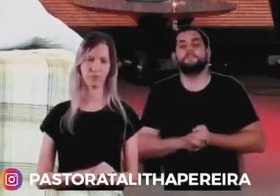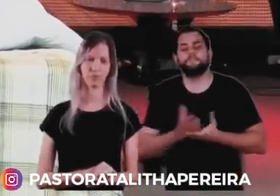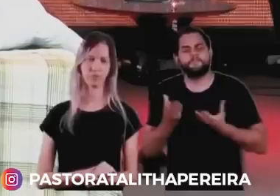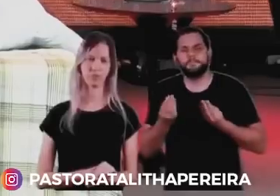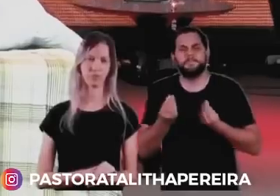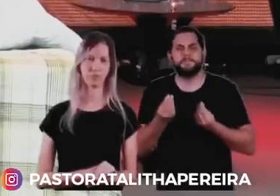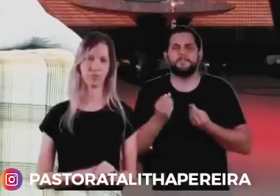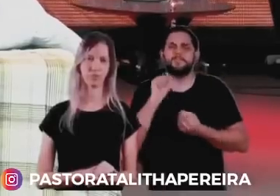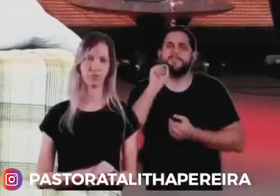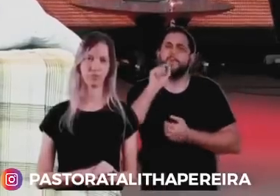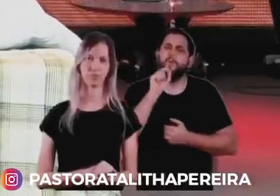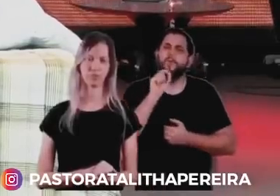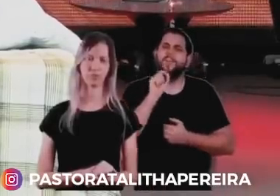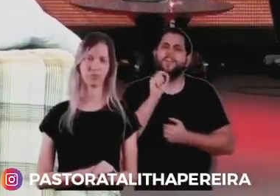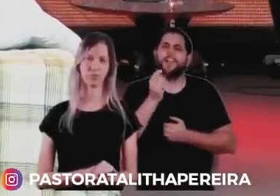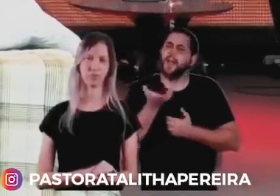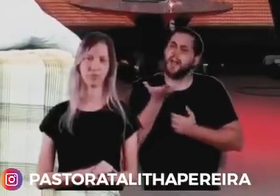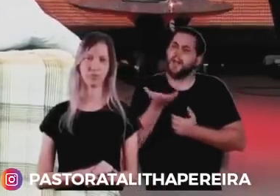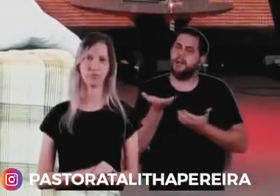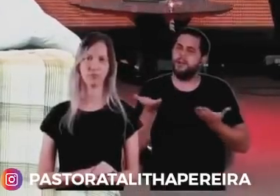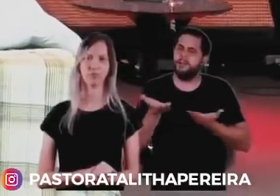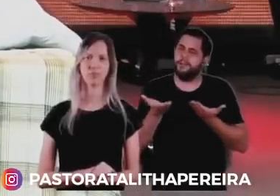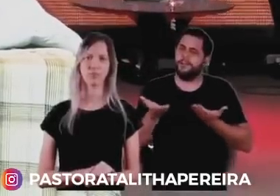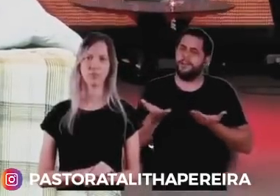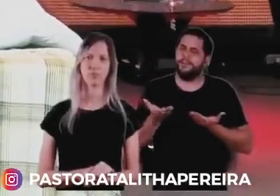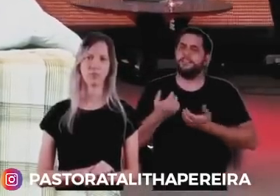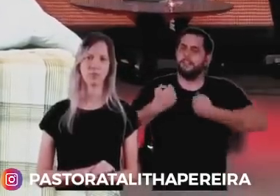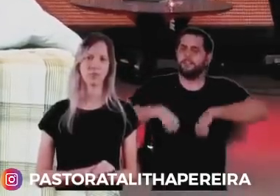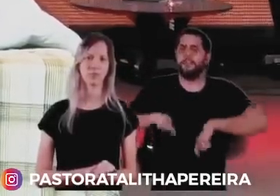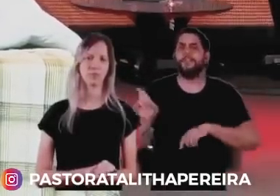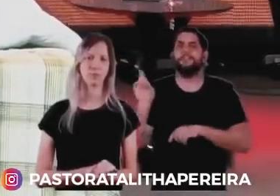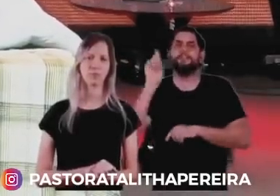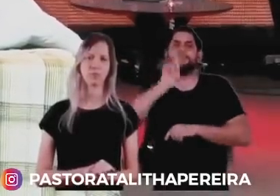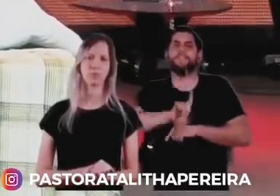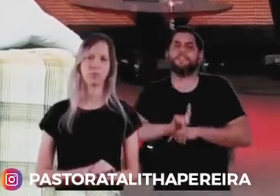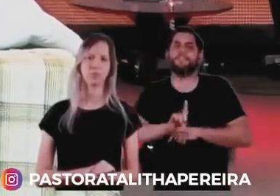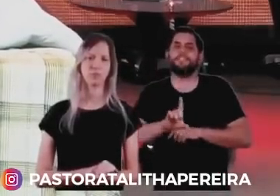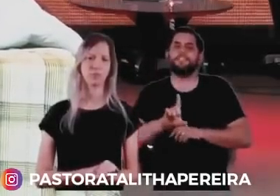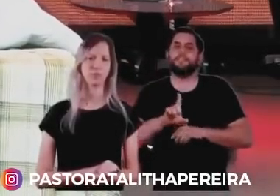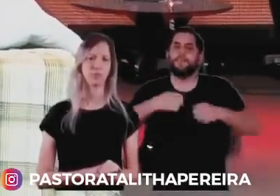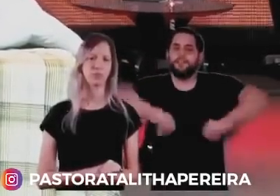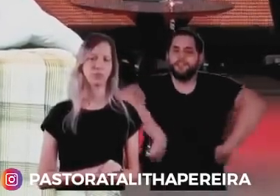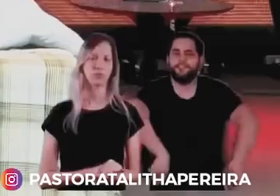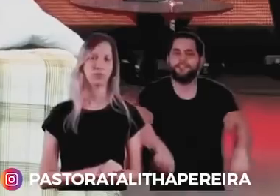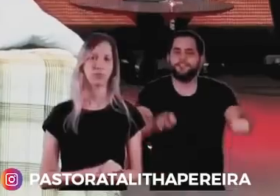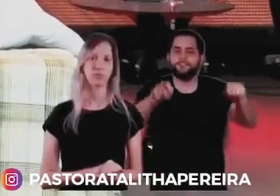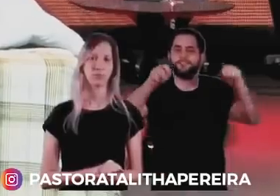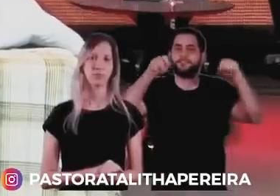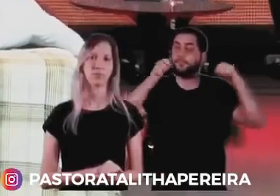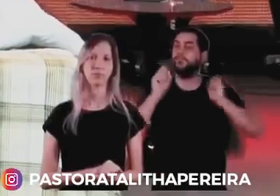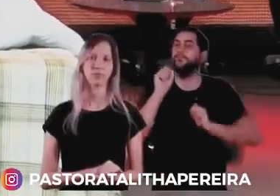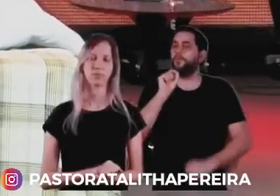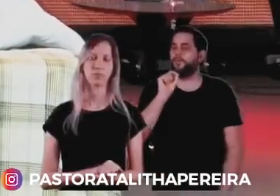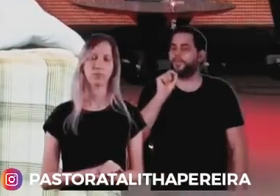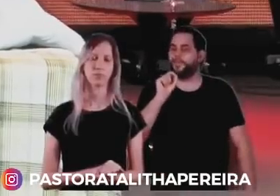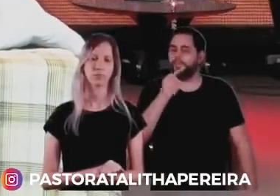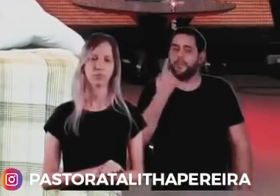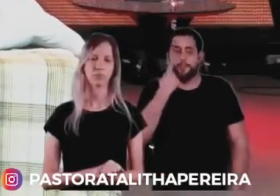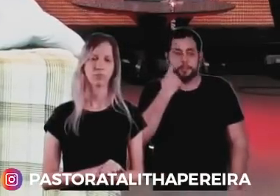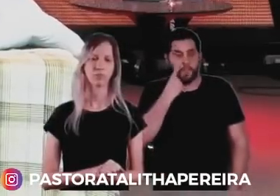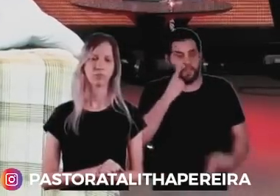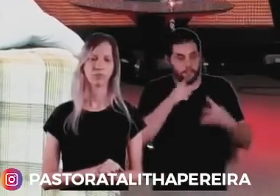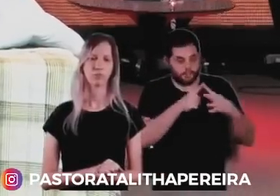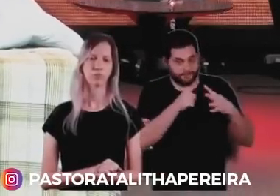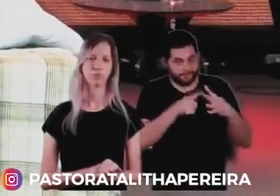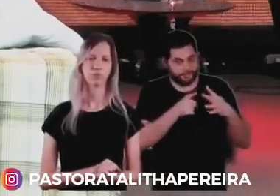O que agora podemos levar? O que devemos levar para debaixo dos nossos lençóis? Porque você viu que